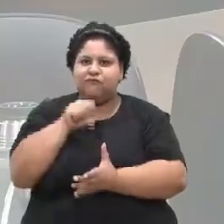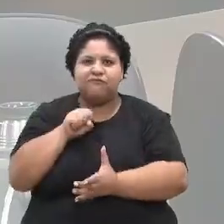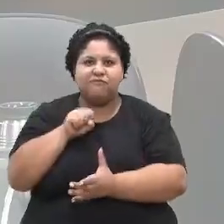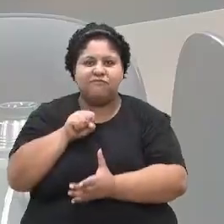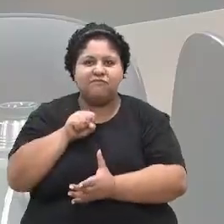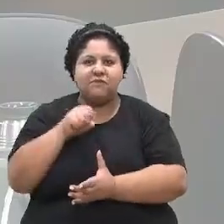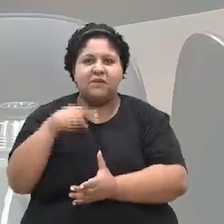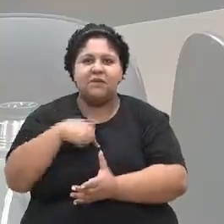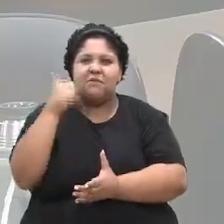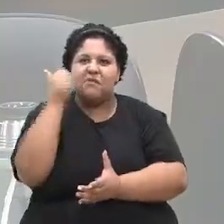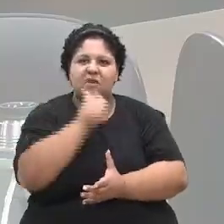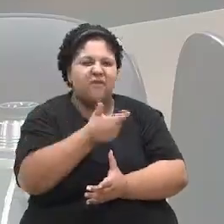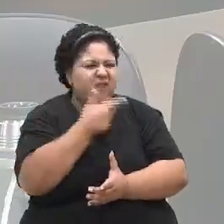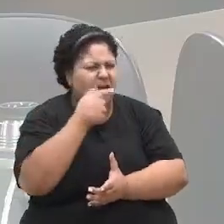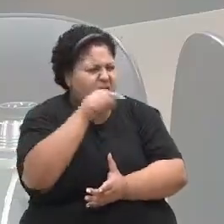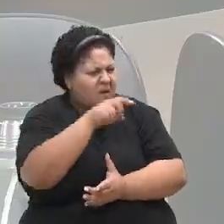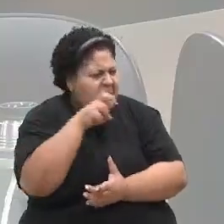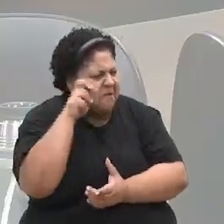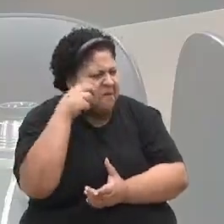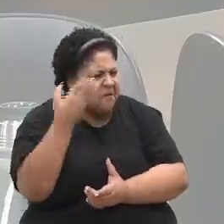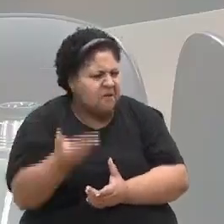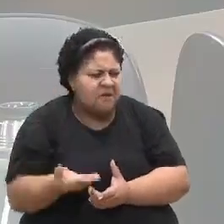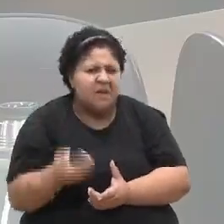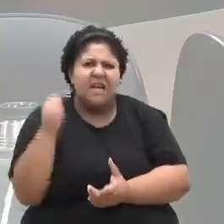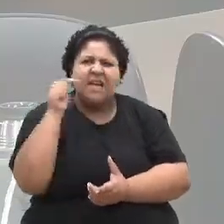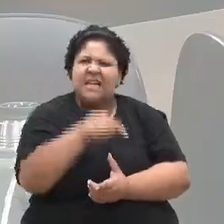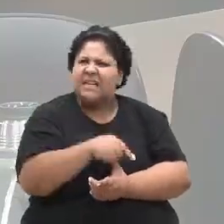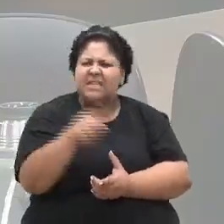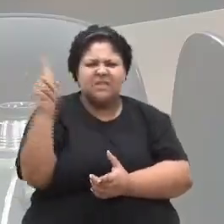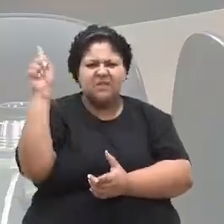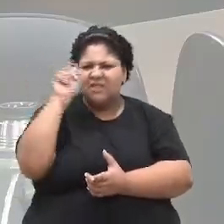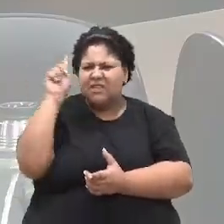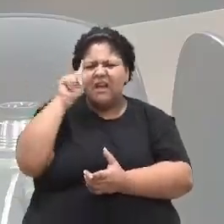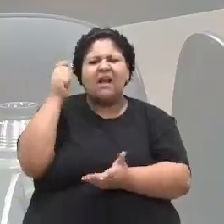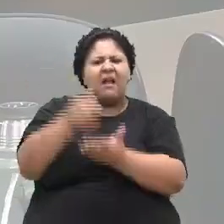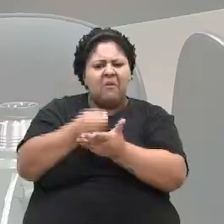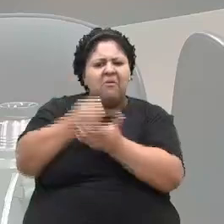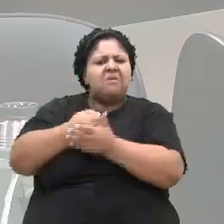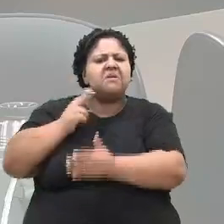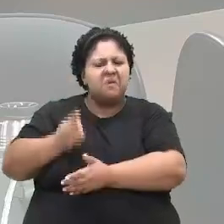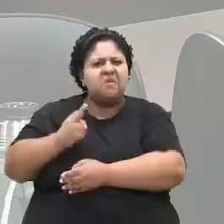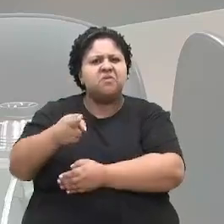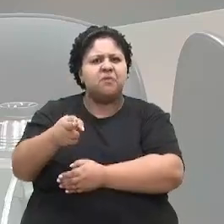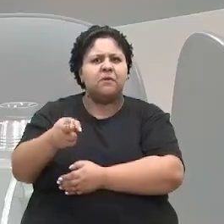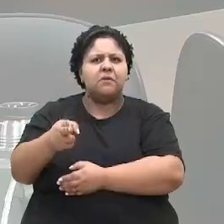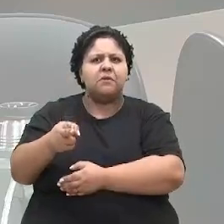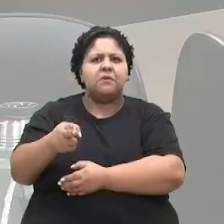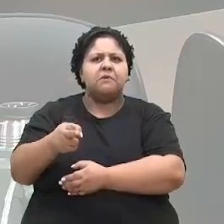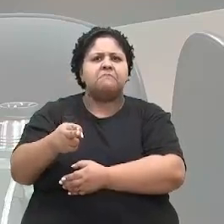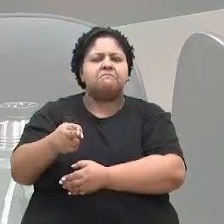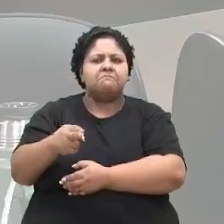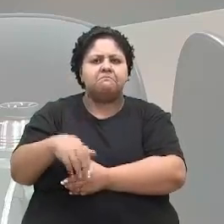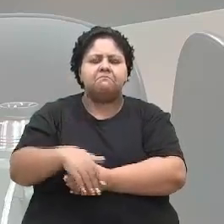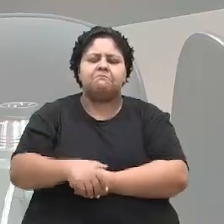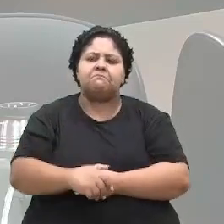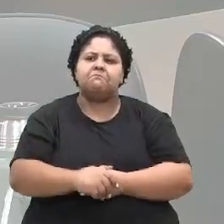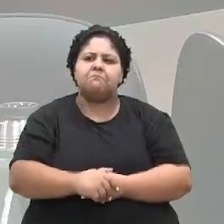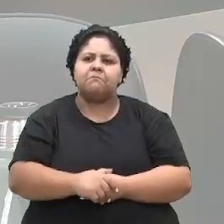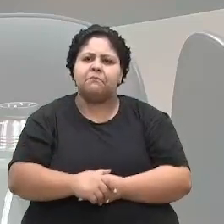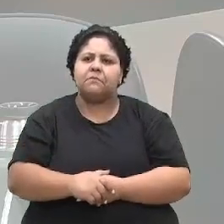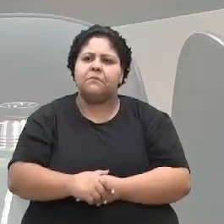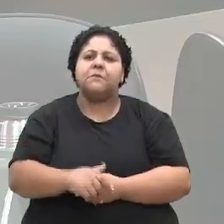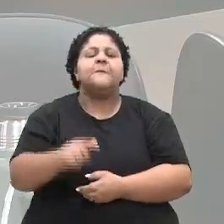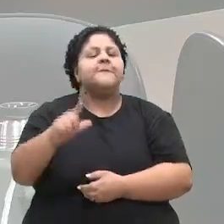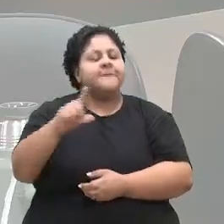minha mulher disse: olha aí que vergonha. Então isso é diário, a luta tem que continuar. Realmente,